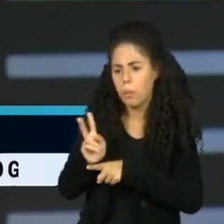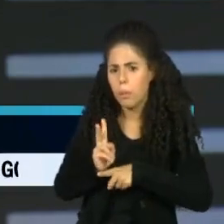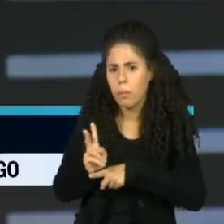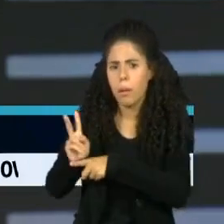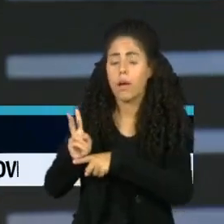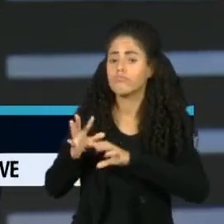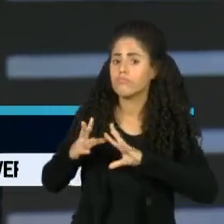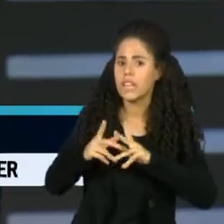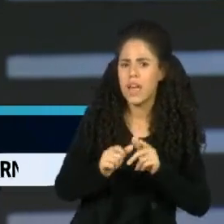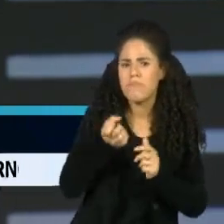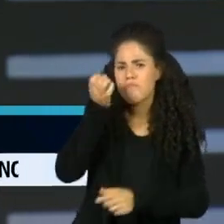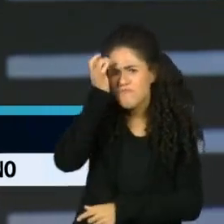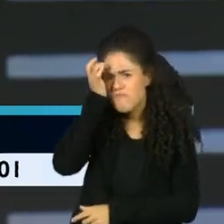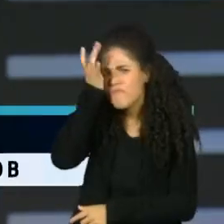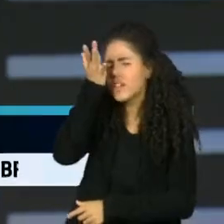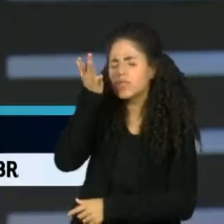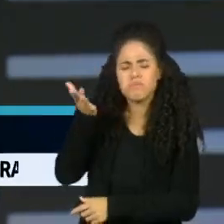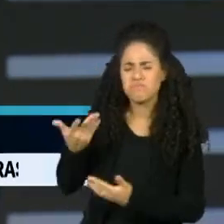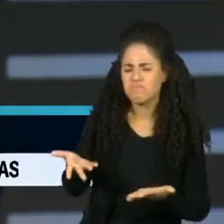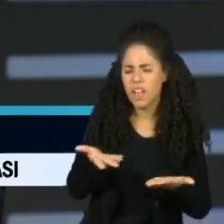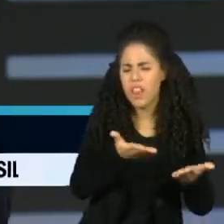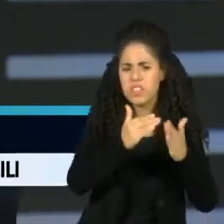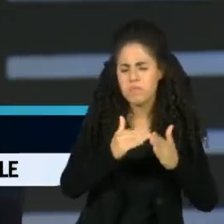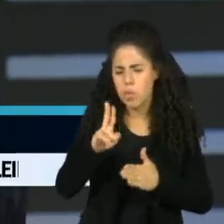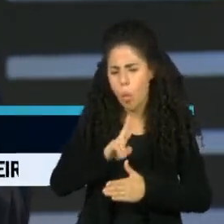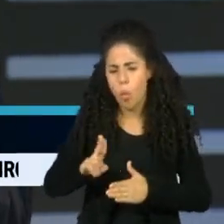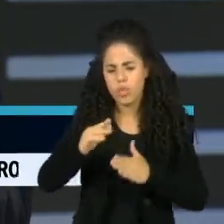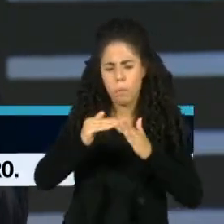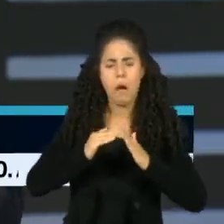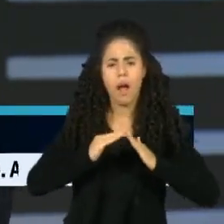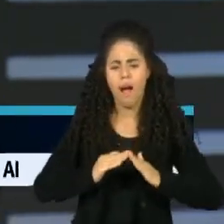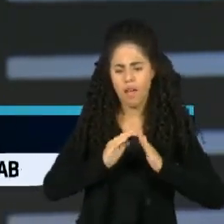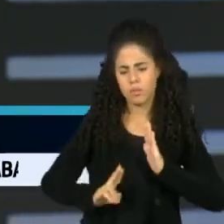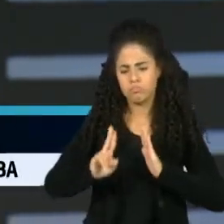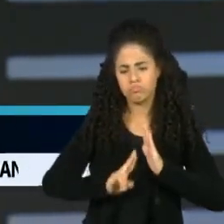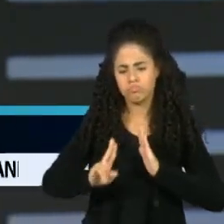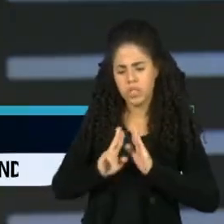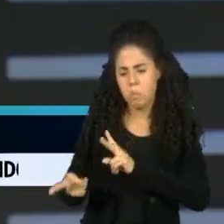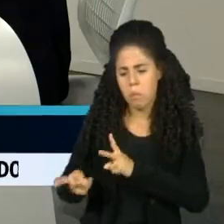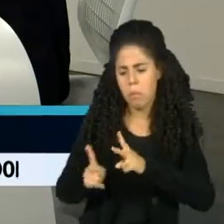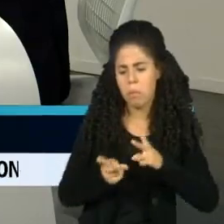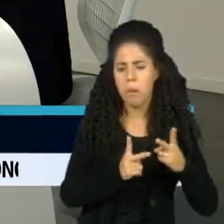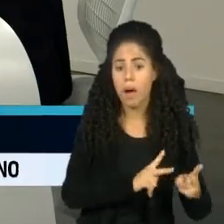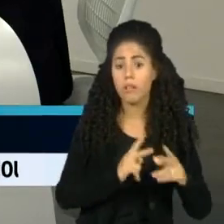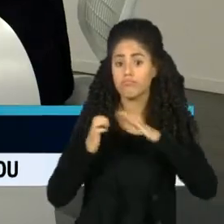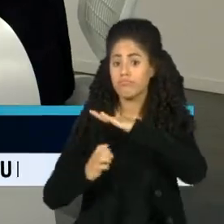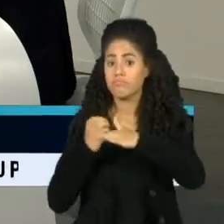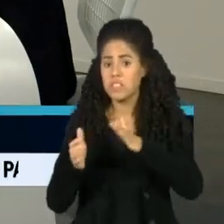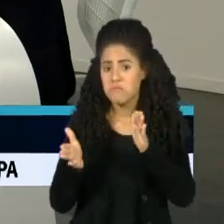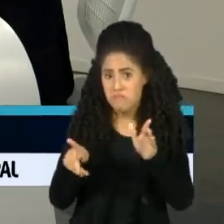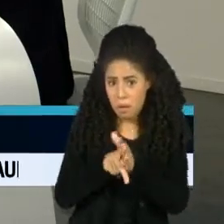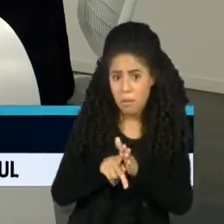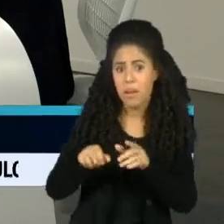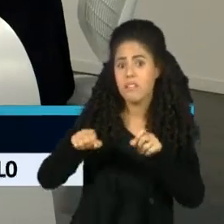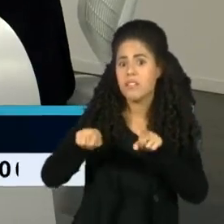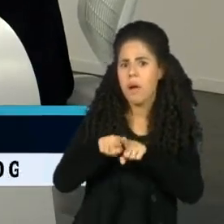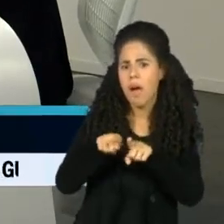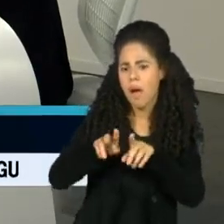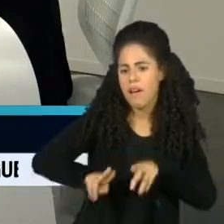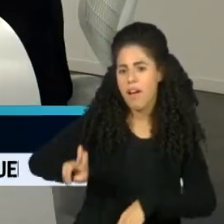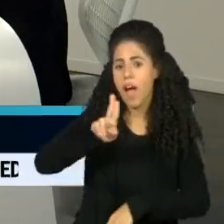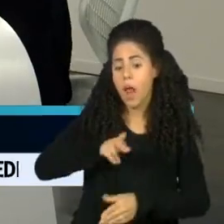elas facilitam a vida das pessoas e, sobretudo, das pequenas microempresas, onde